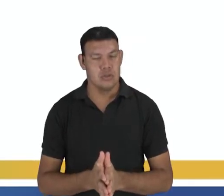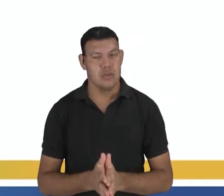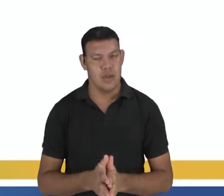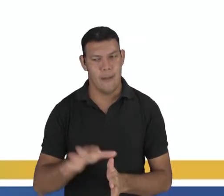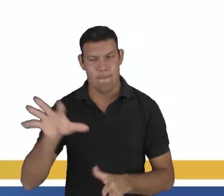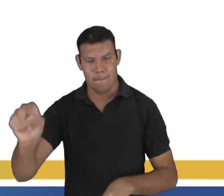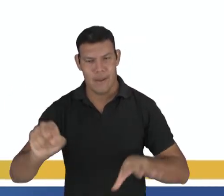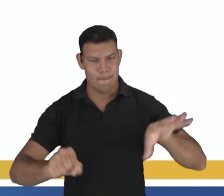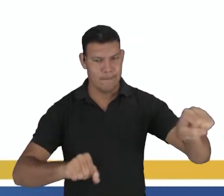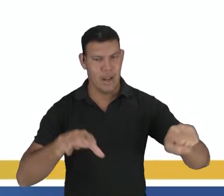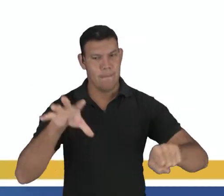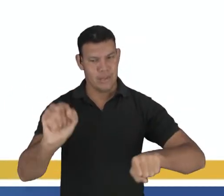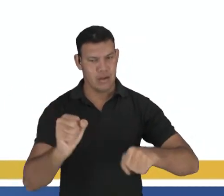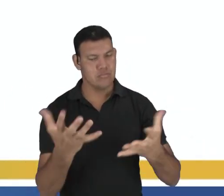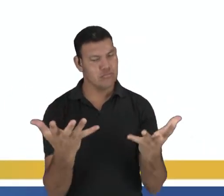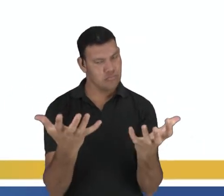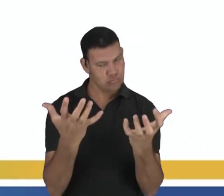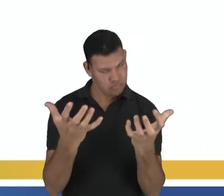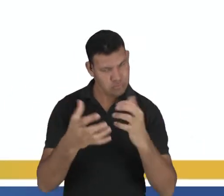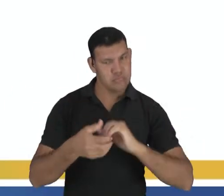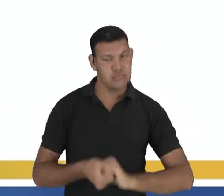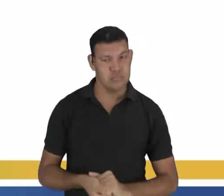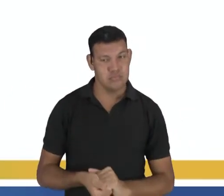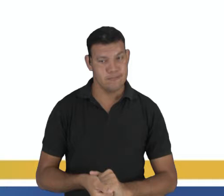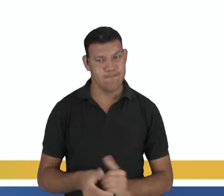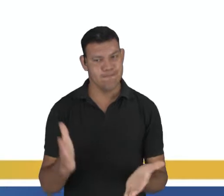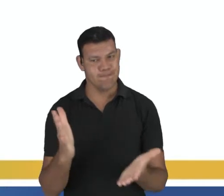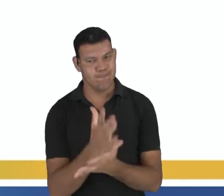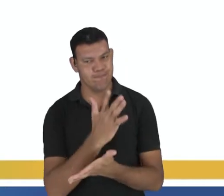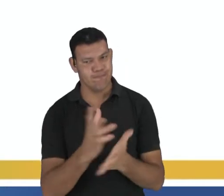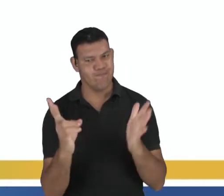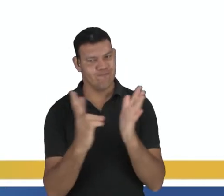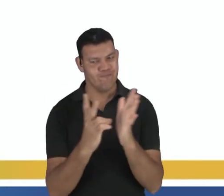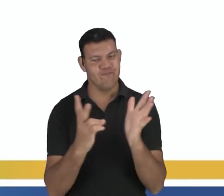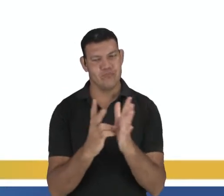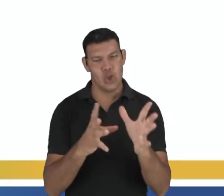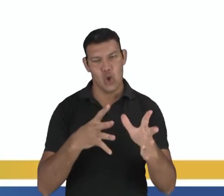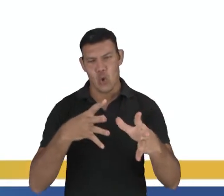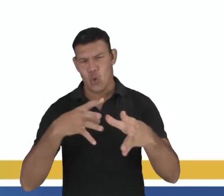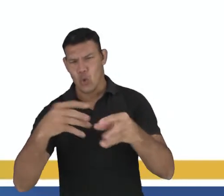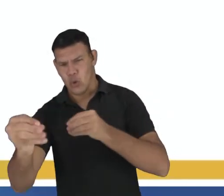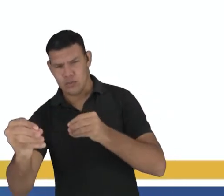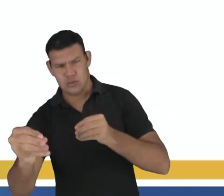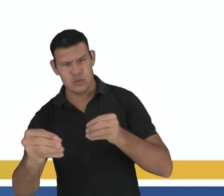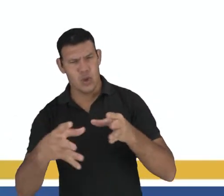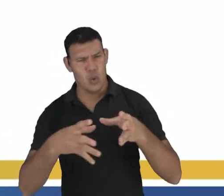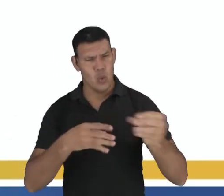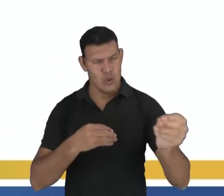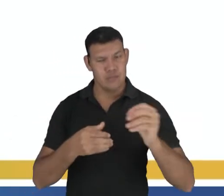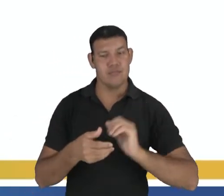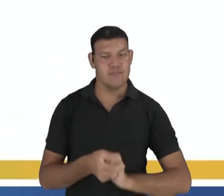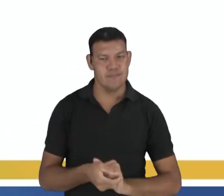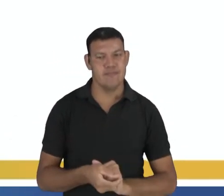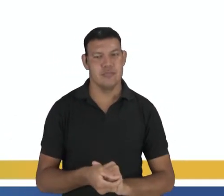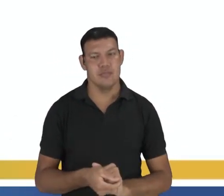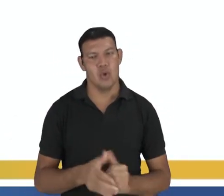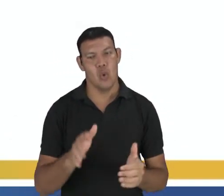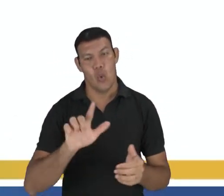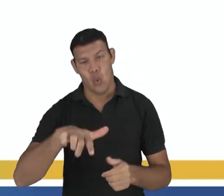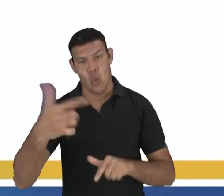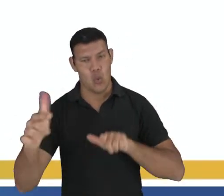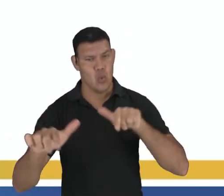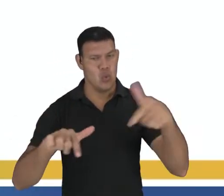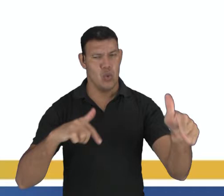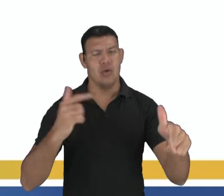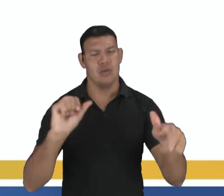os espaços desejados por eles. Alguns indígenas fugiram para o interior do território brasileiro, enquanto alguns